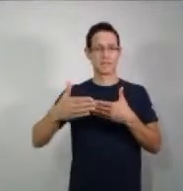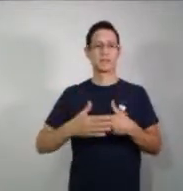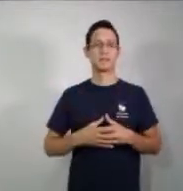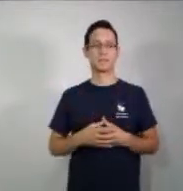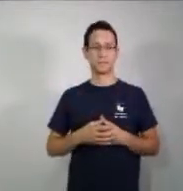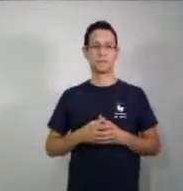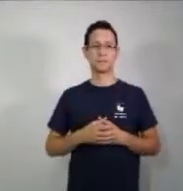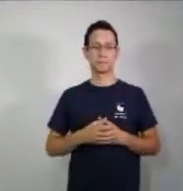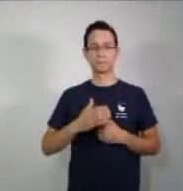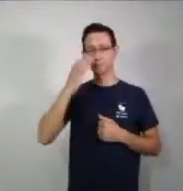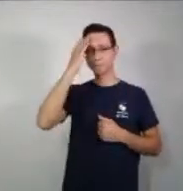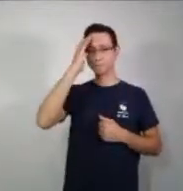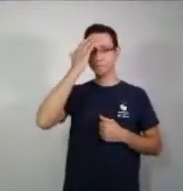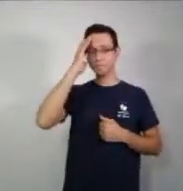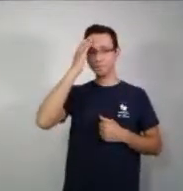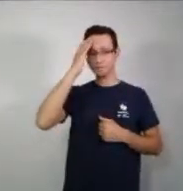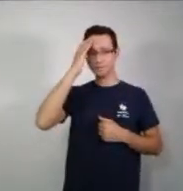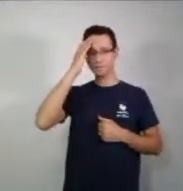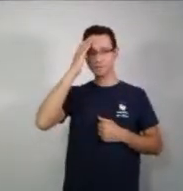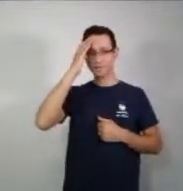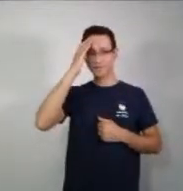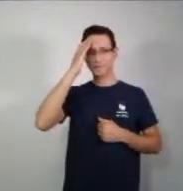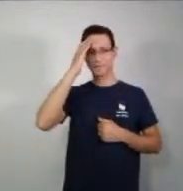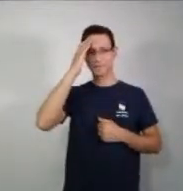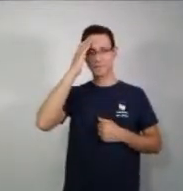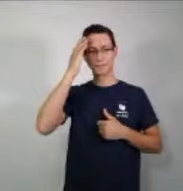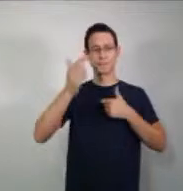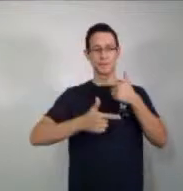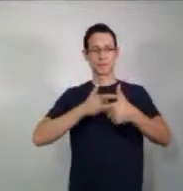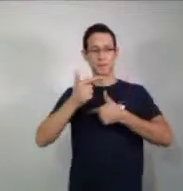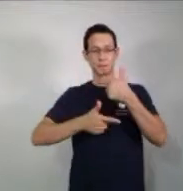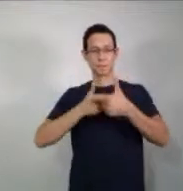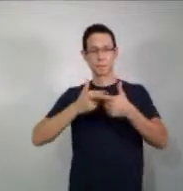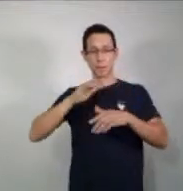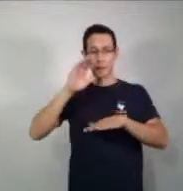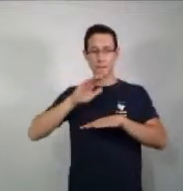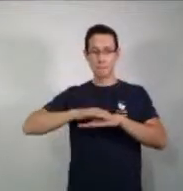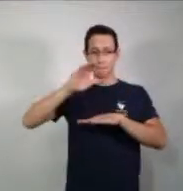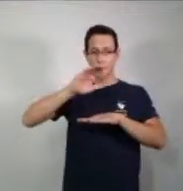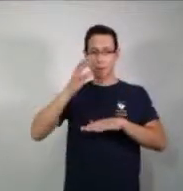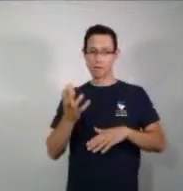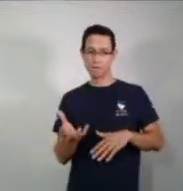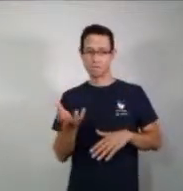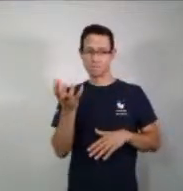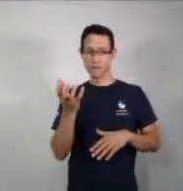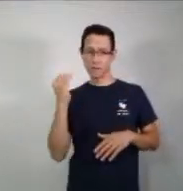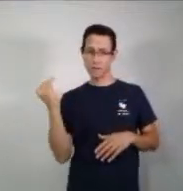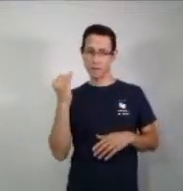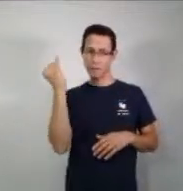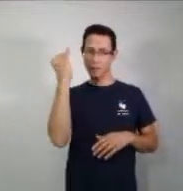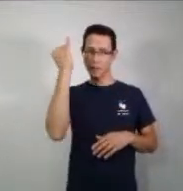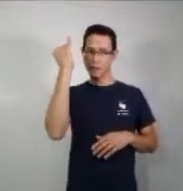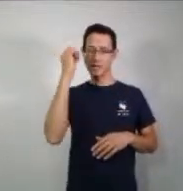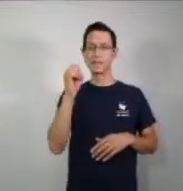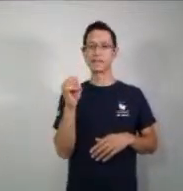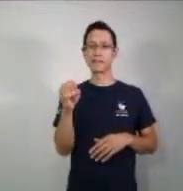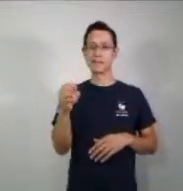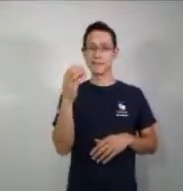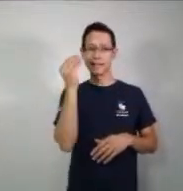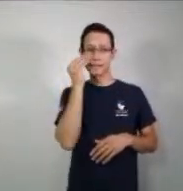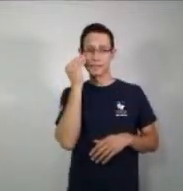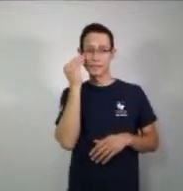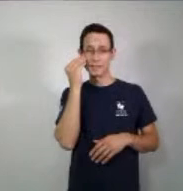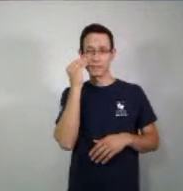eu entendi que eu faria um trabalho, eu acho, mais relevante se eu tentasse reconstruir